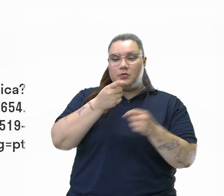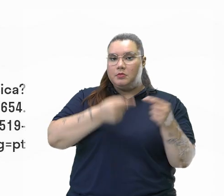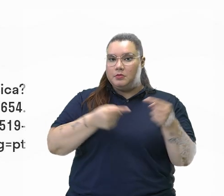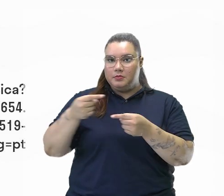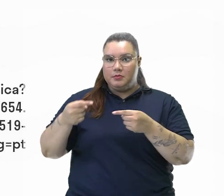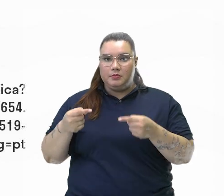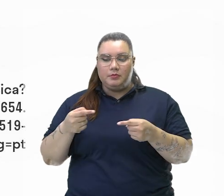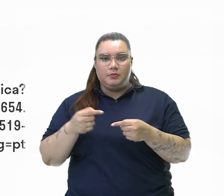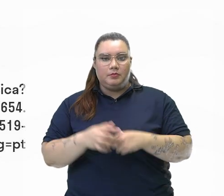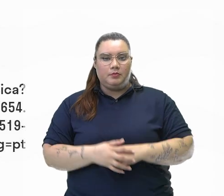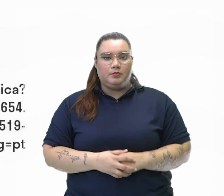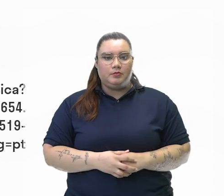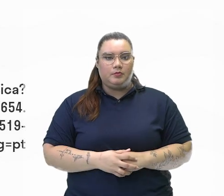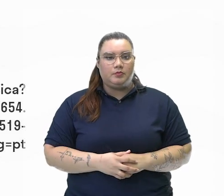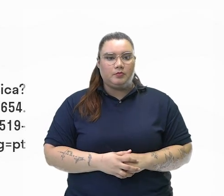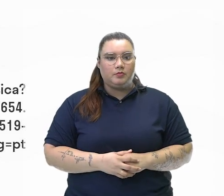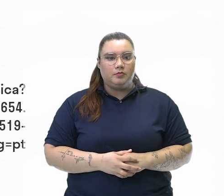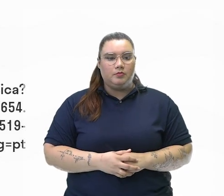discute.